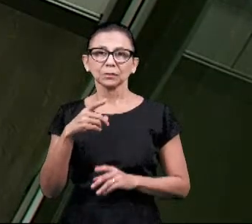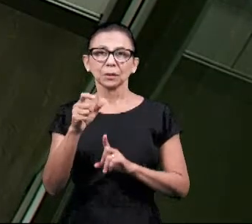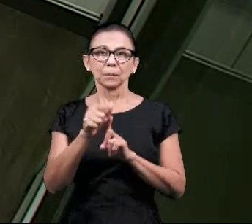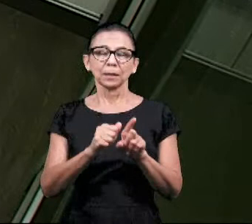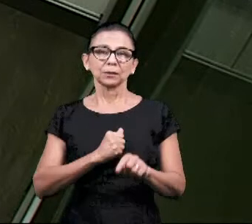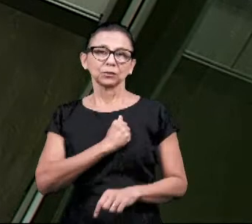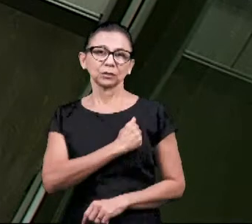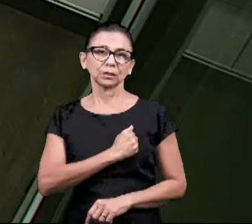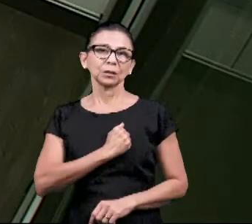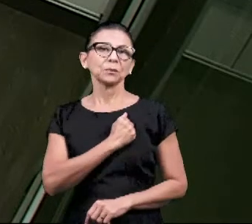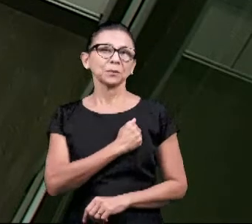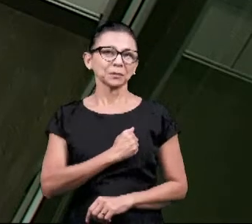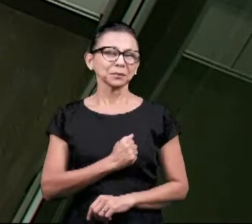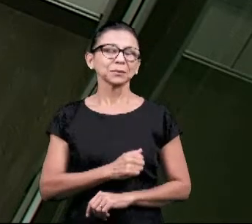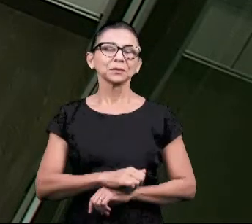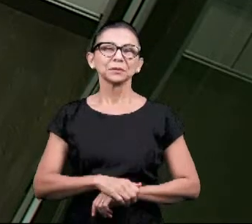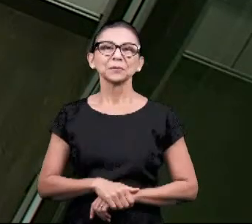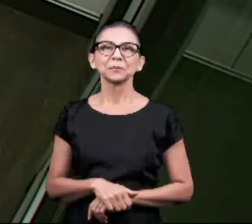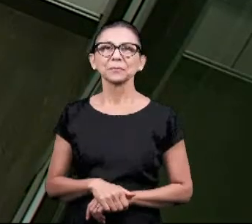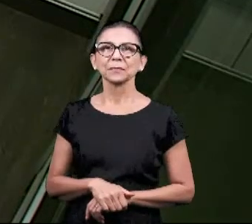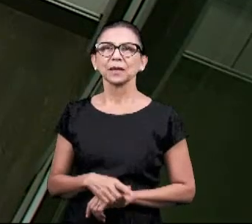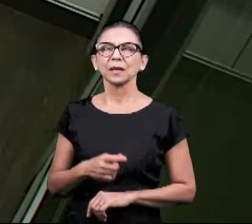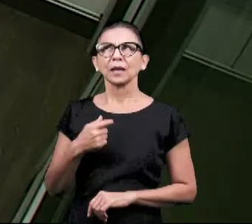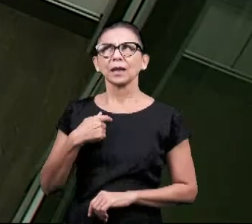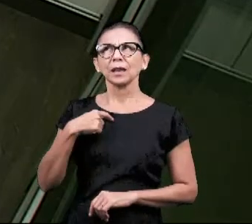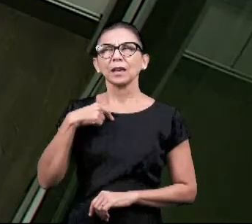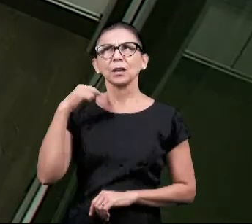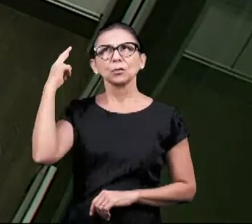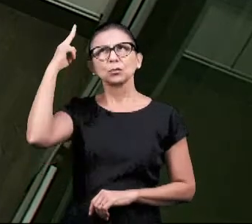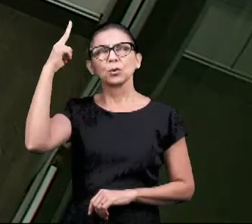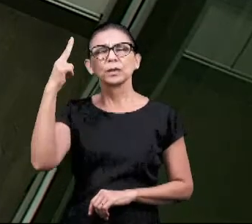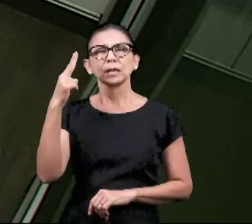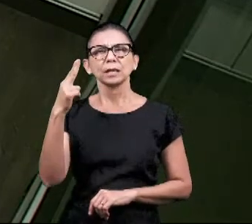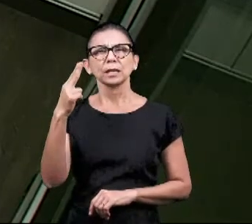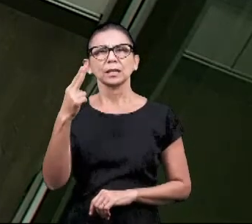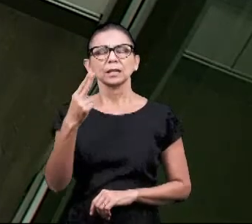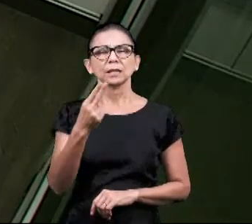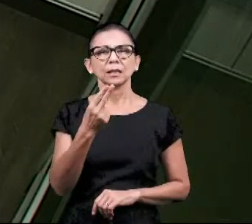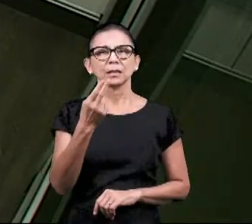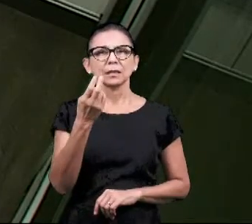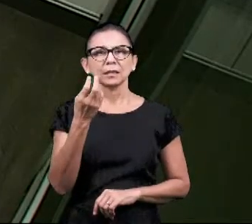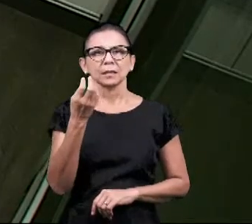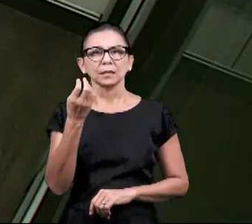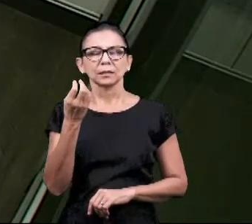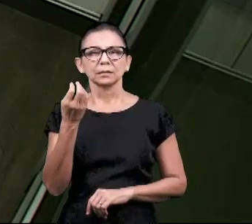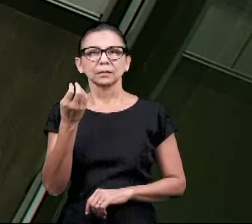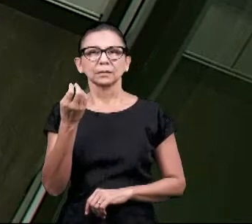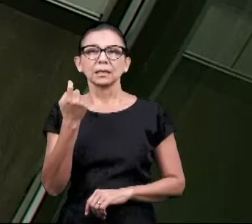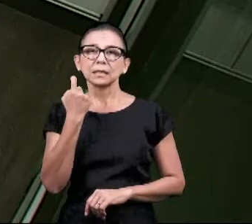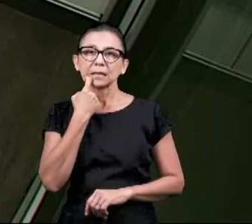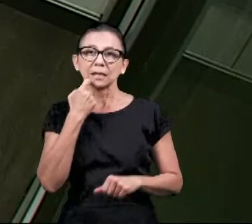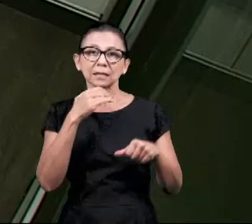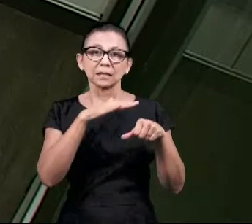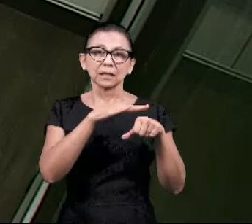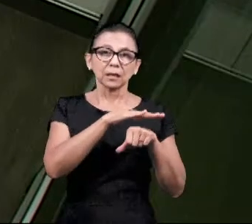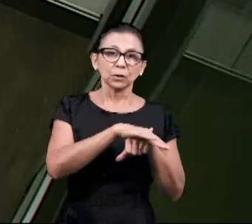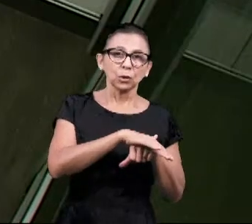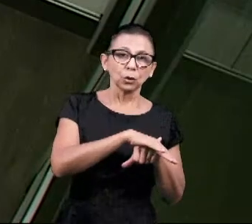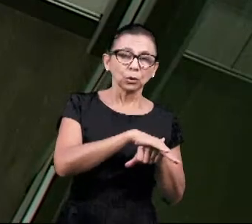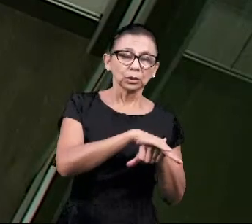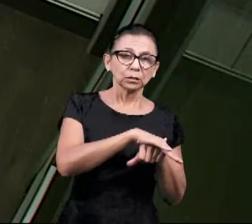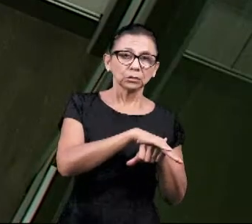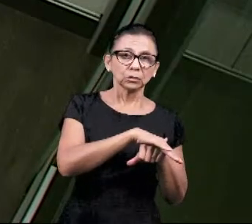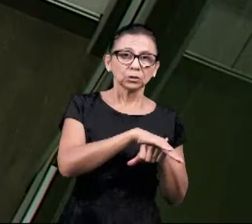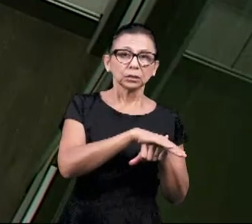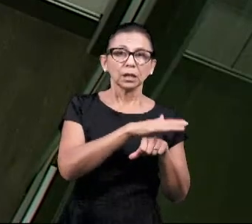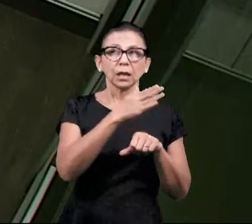dia? Eu tive esse sonho de sexta para sábado e foi no domingo. No domingo? Domingo, no encerramento da vigília. Aí o senhor se